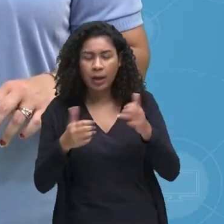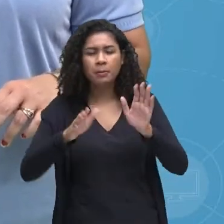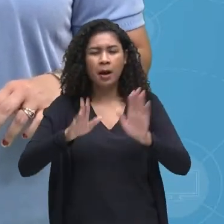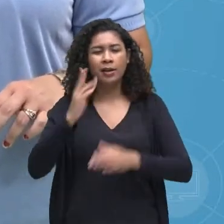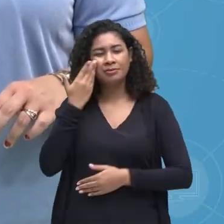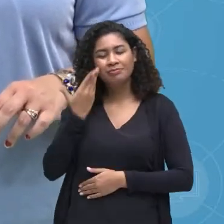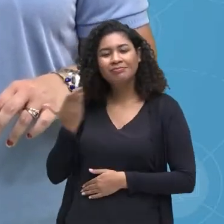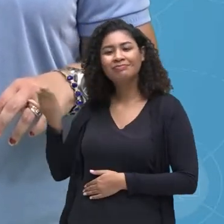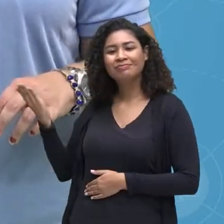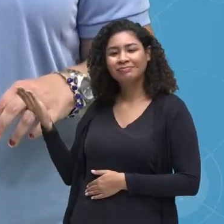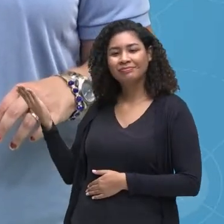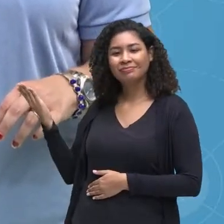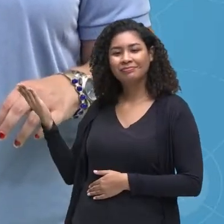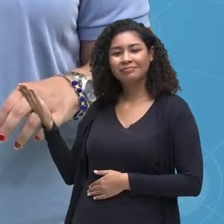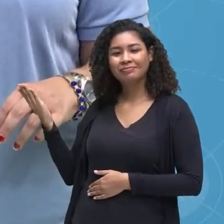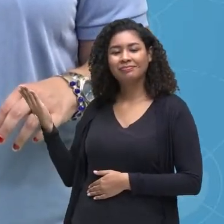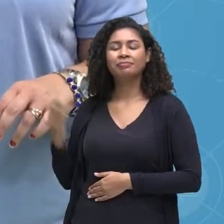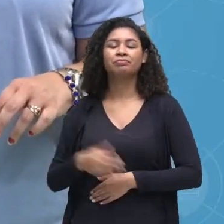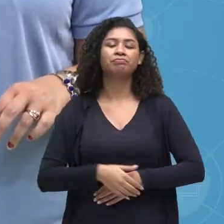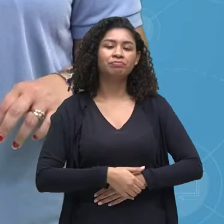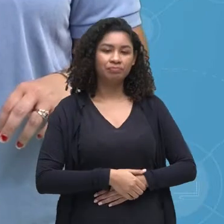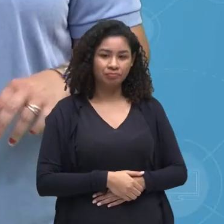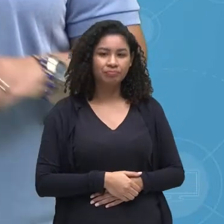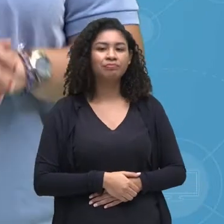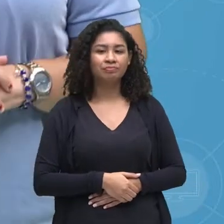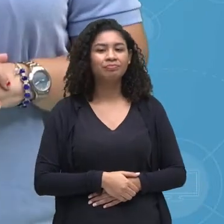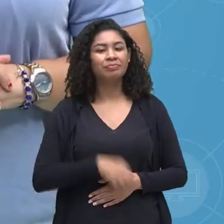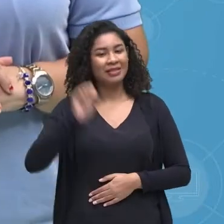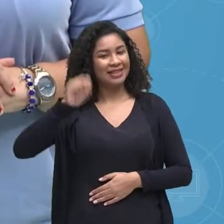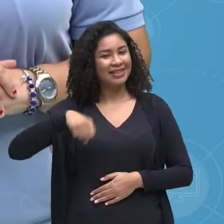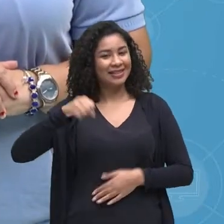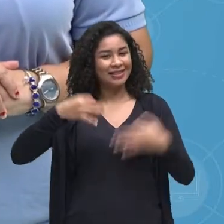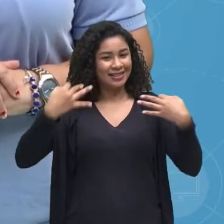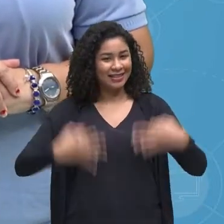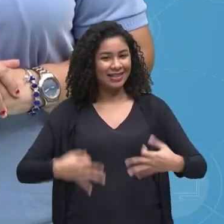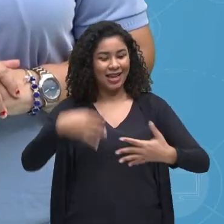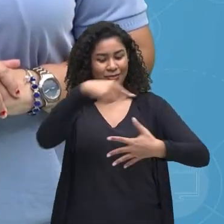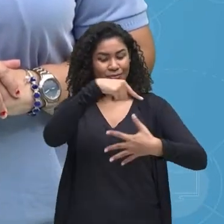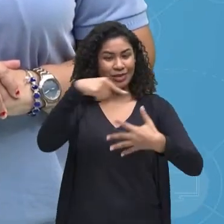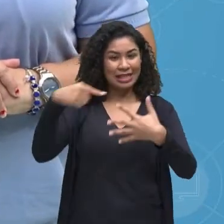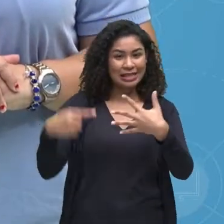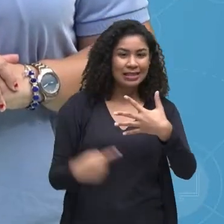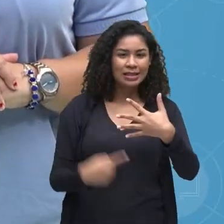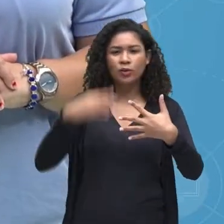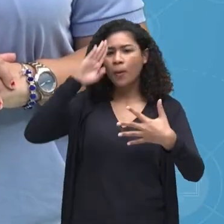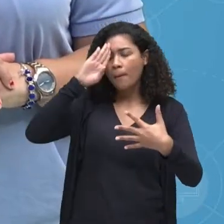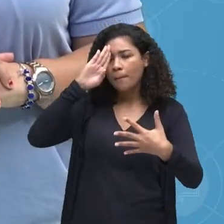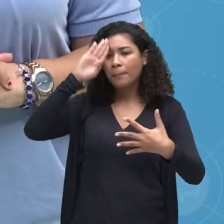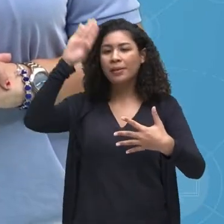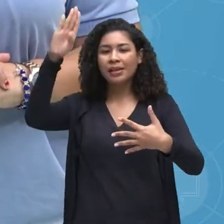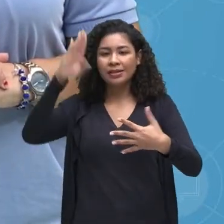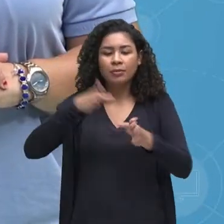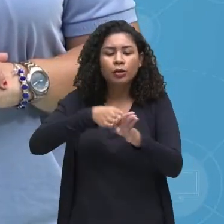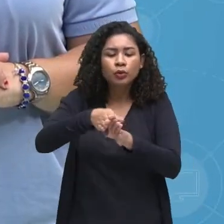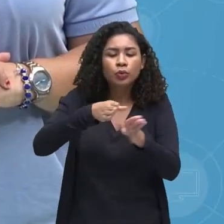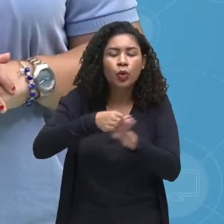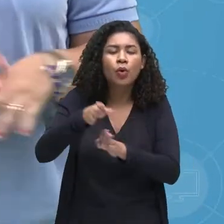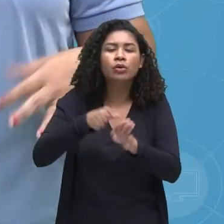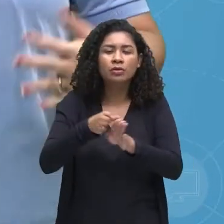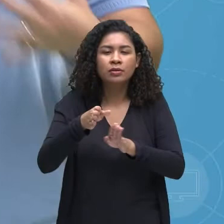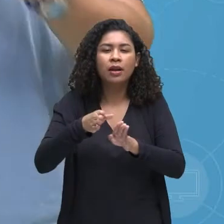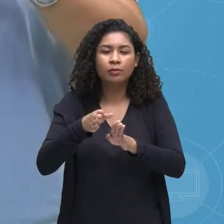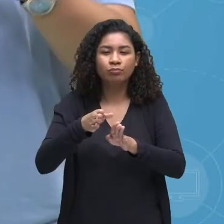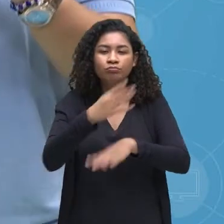reutilizar, reciclar e recusar. Isso mesmo. Esses são os 5 R's da educação